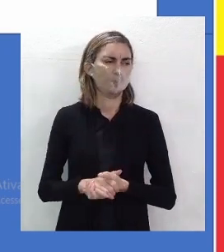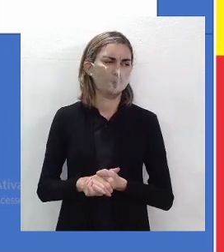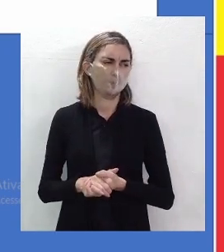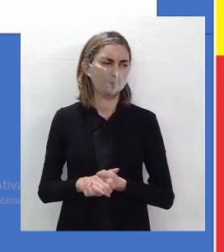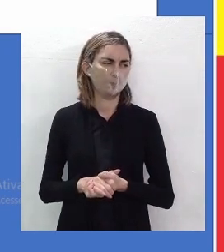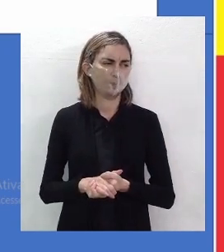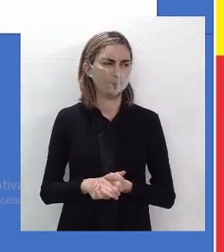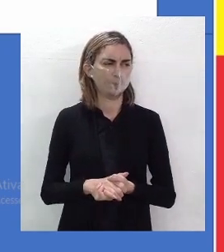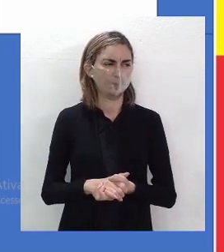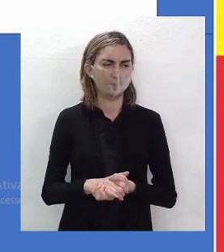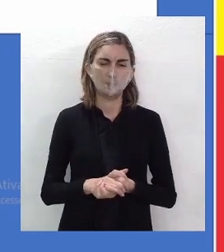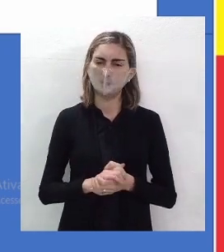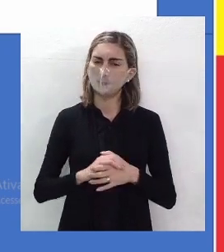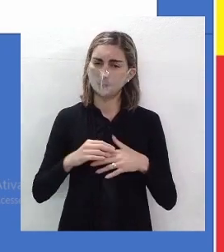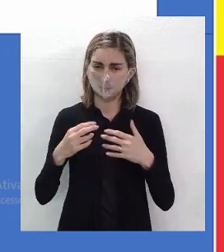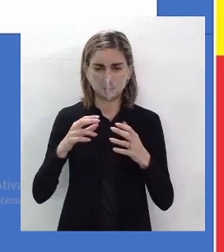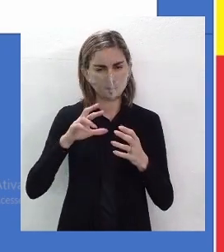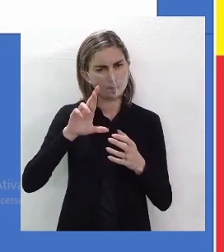olhada.